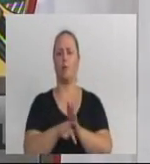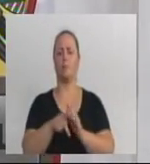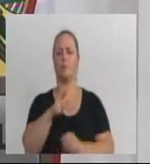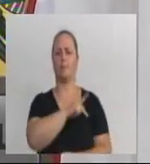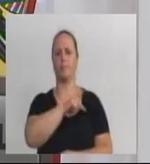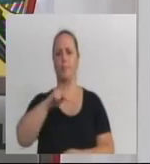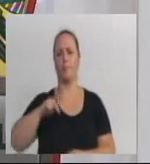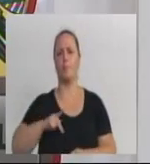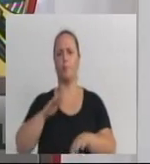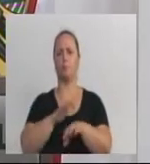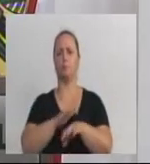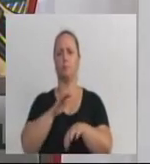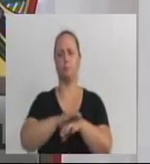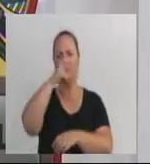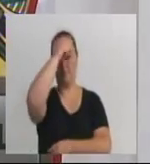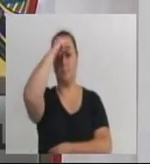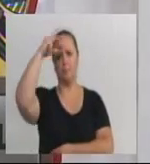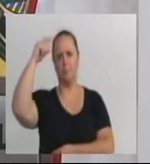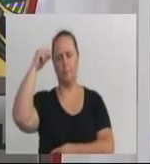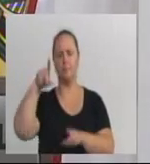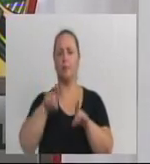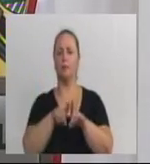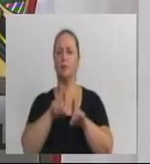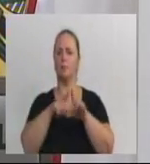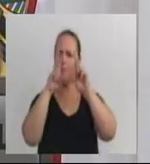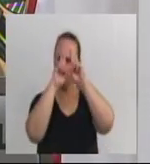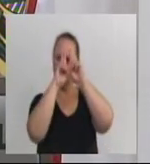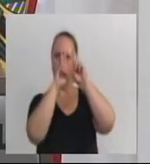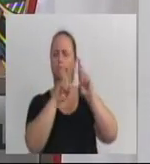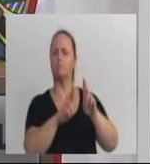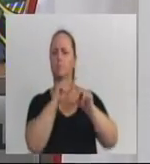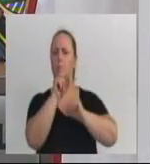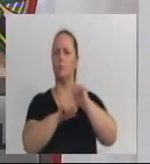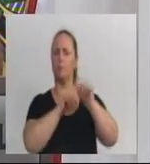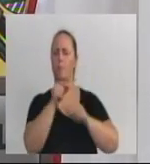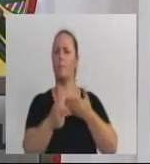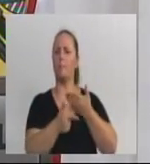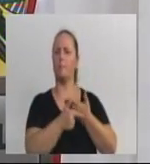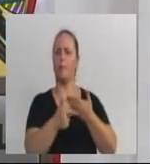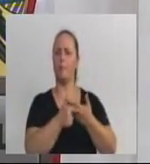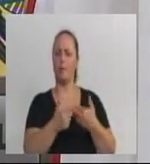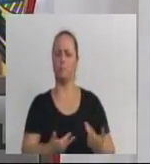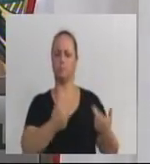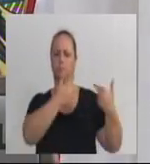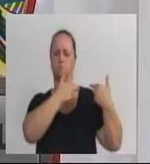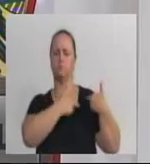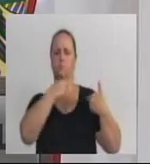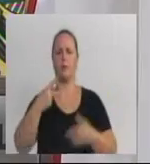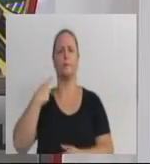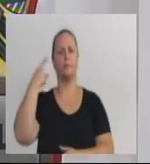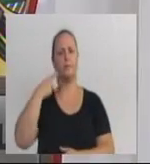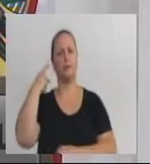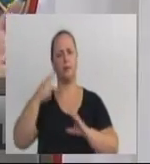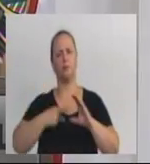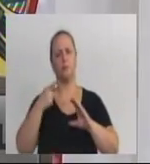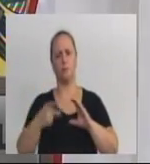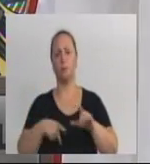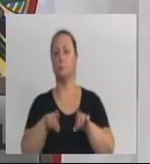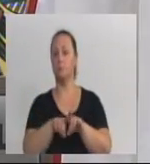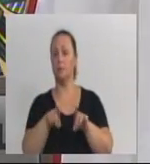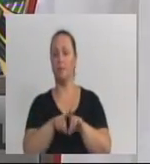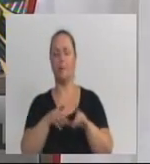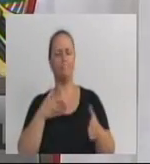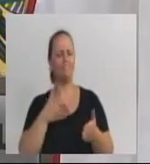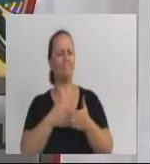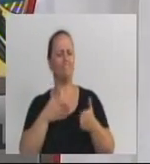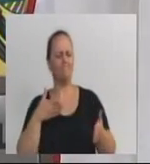os atos do Executivo, de cumprir com um dos principais papéis do legislador, do vereador aqui nesta casa, e também ser impedido